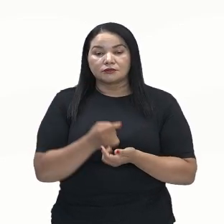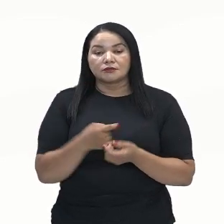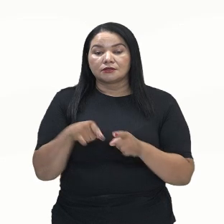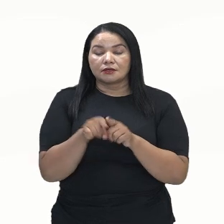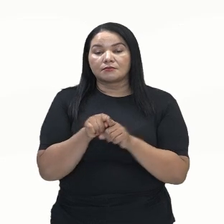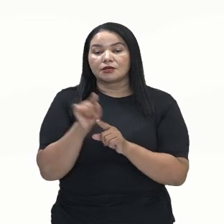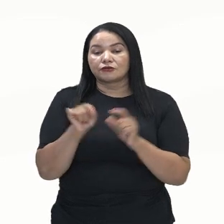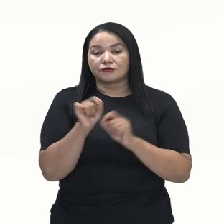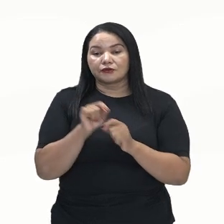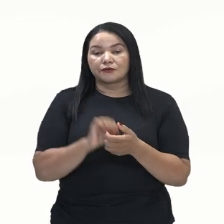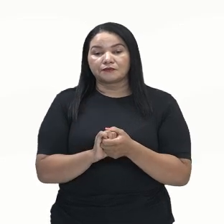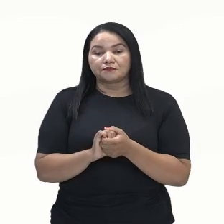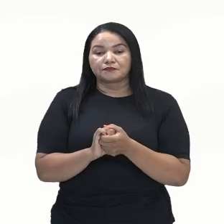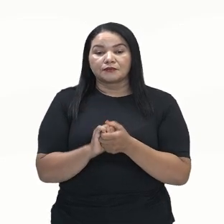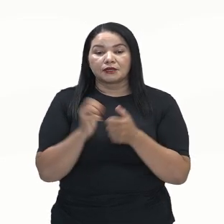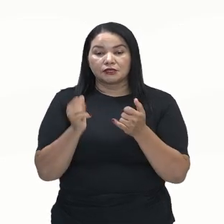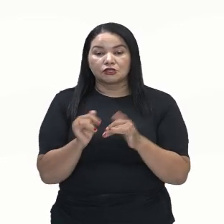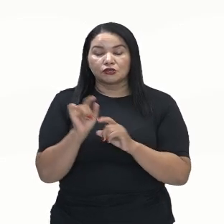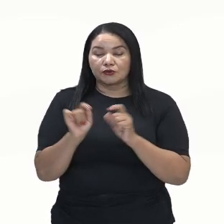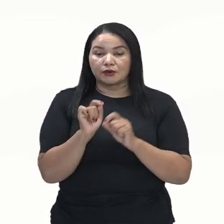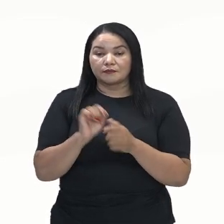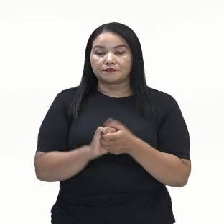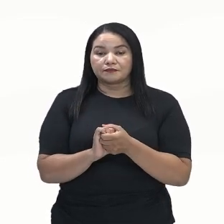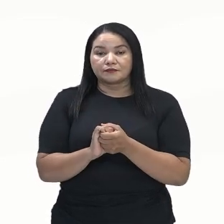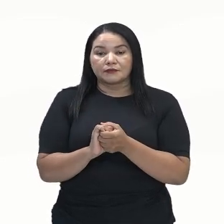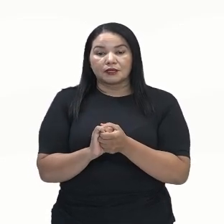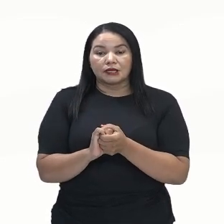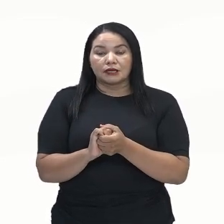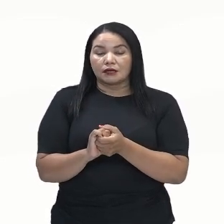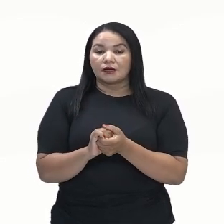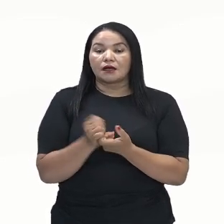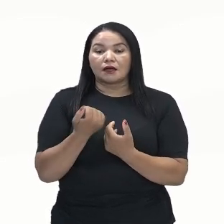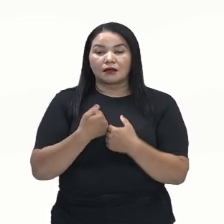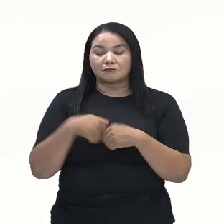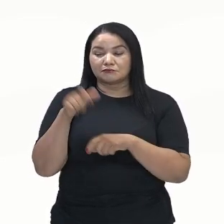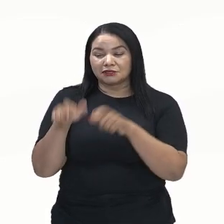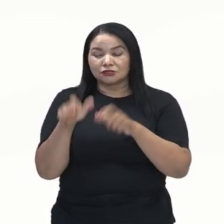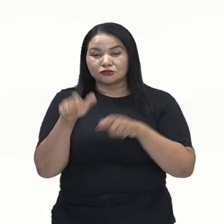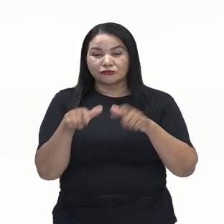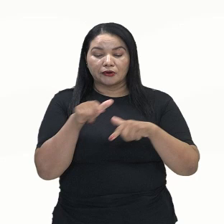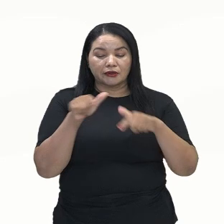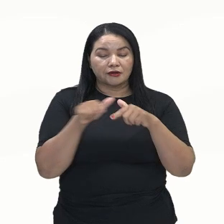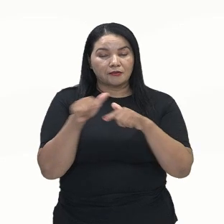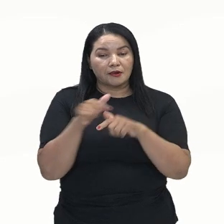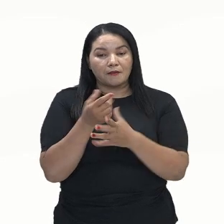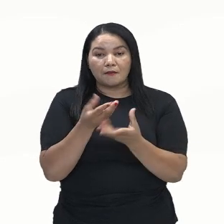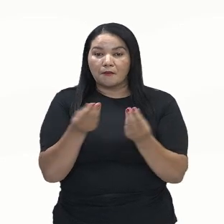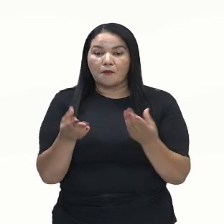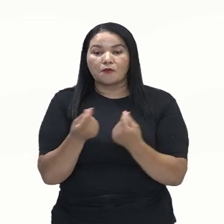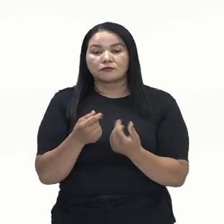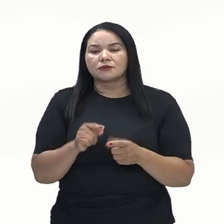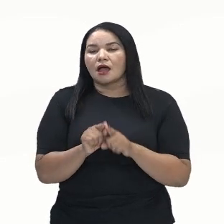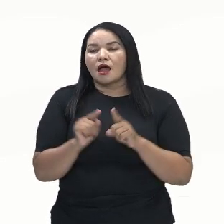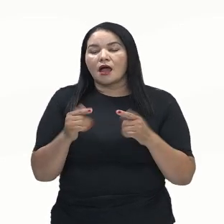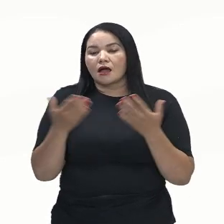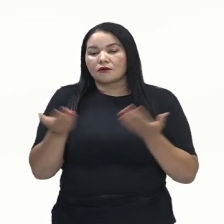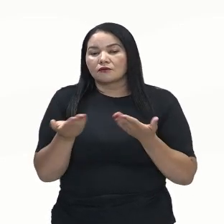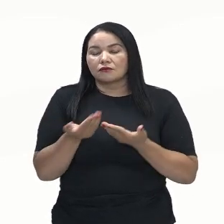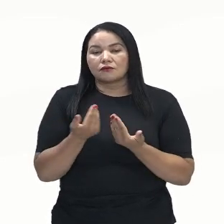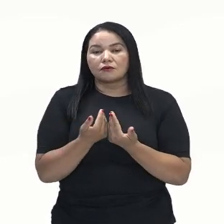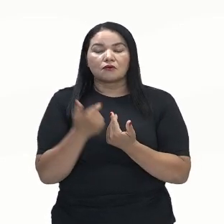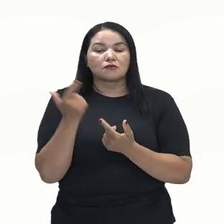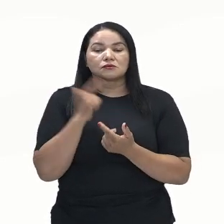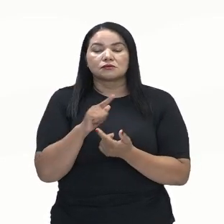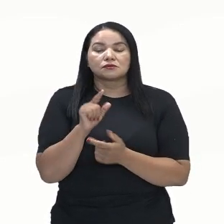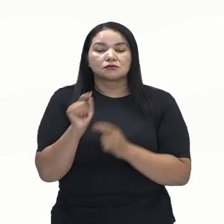demandava, como está aqui no nosso texto, uma grande quantidade de mão de obra. Então, como que se resolve esse problema